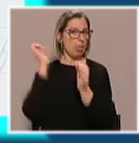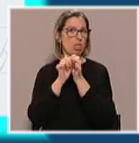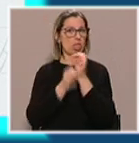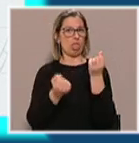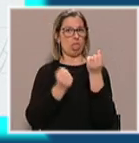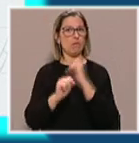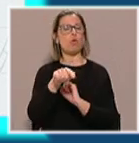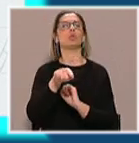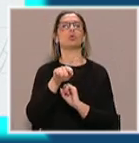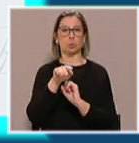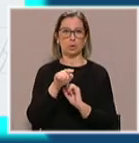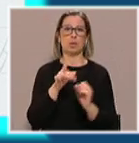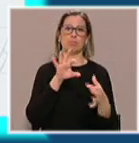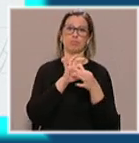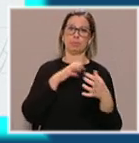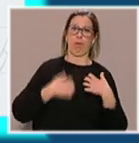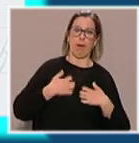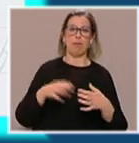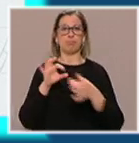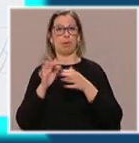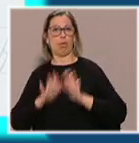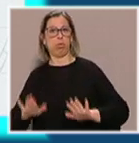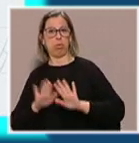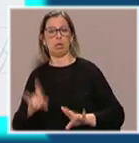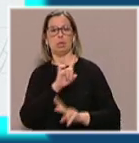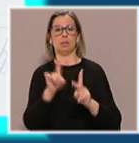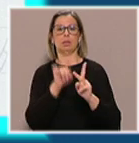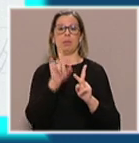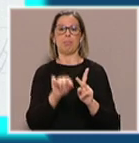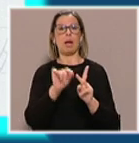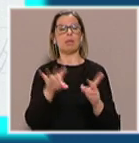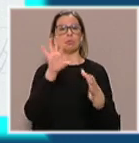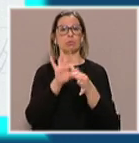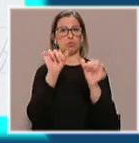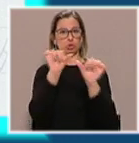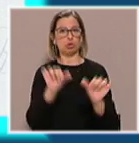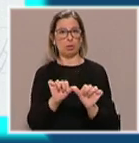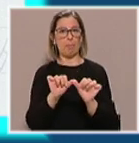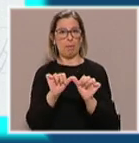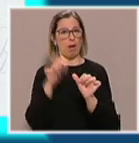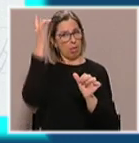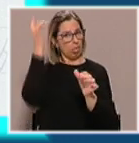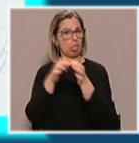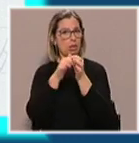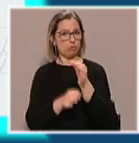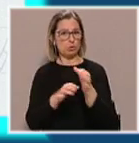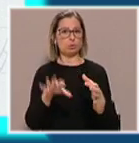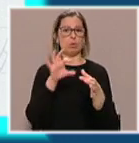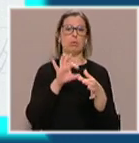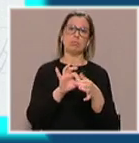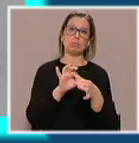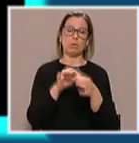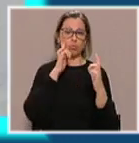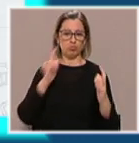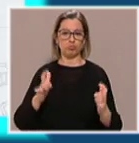sistema nervoso na regulação homeostática. Como bem sabem, iniciamos sempre a nossa sessão, a nossa